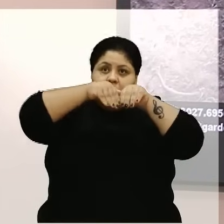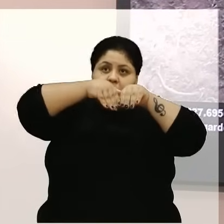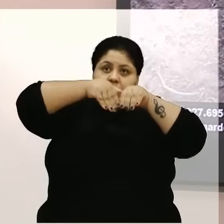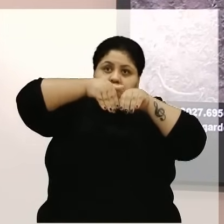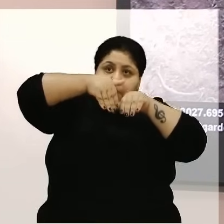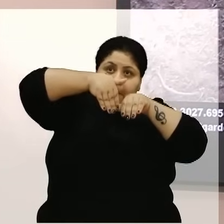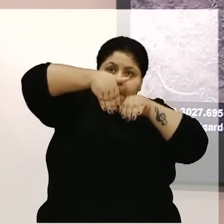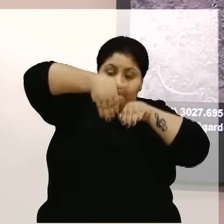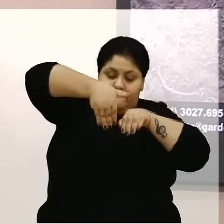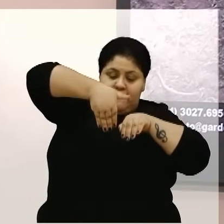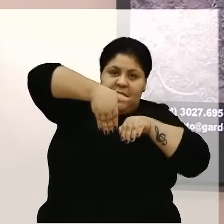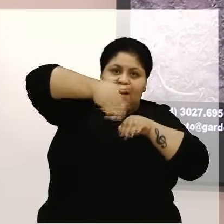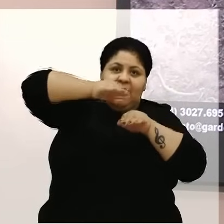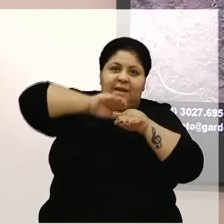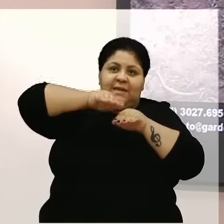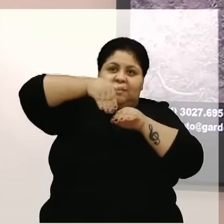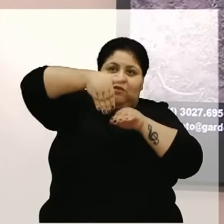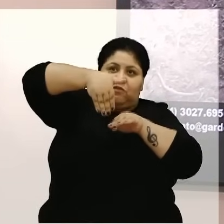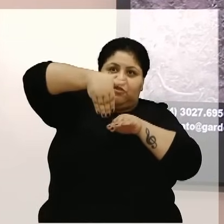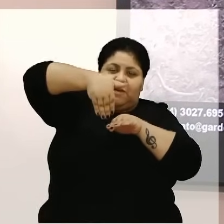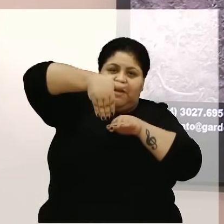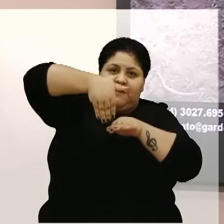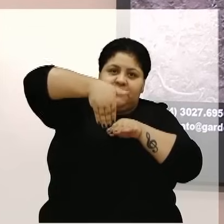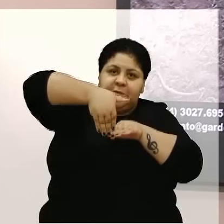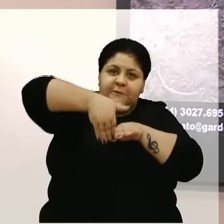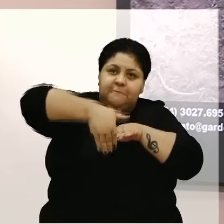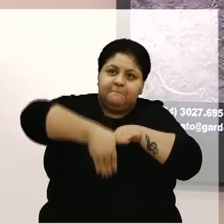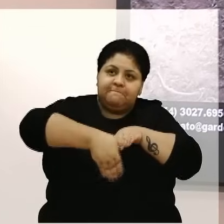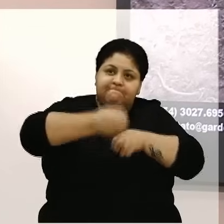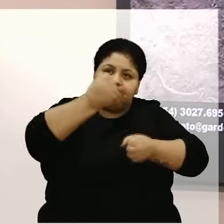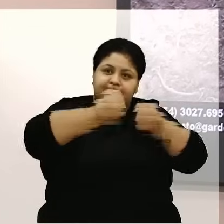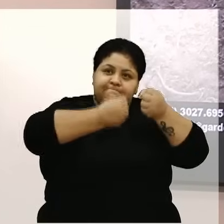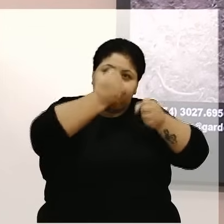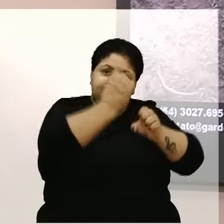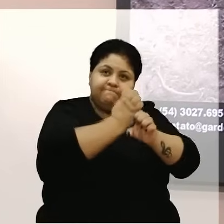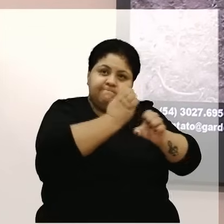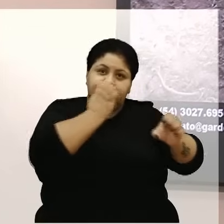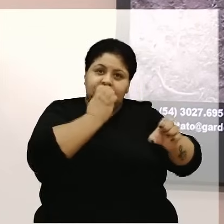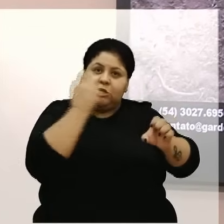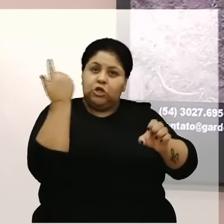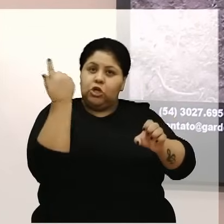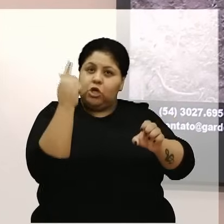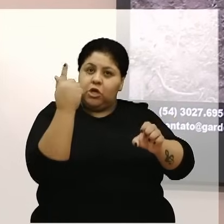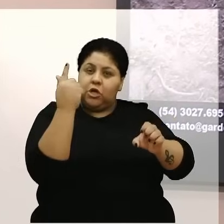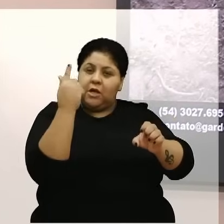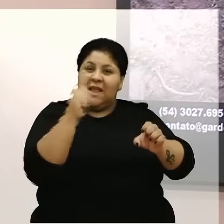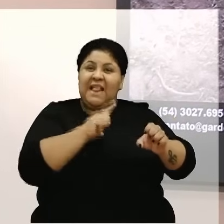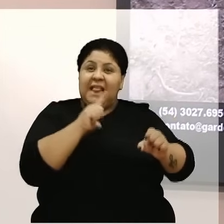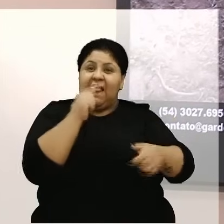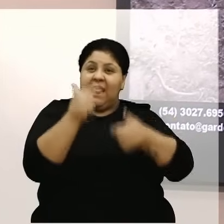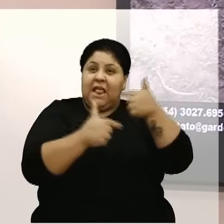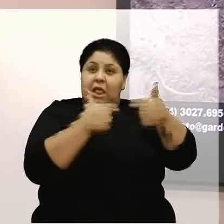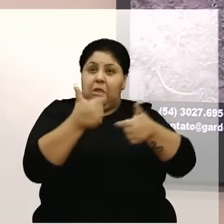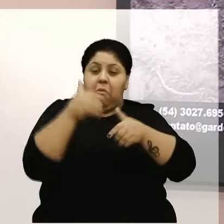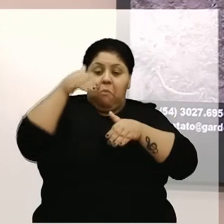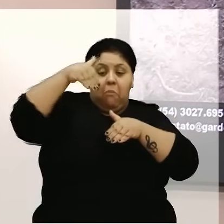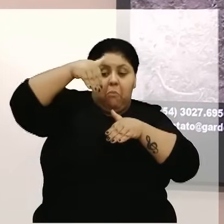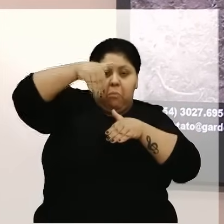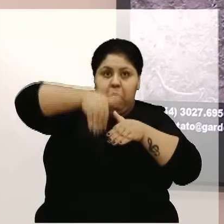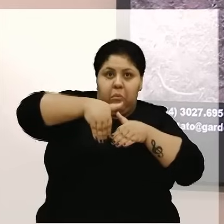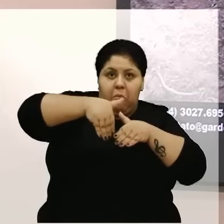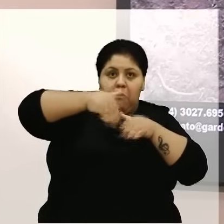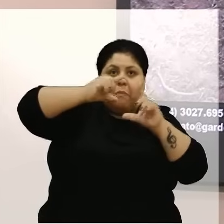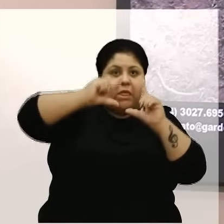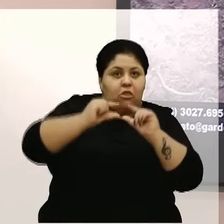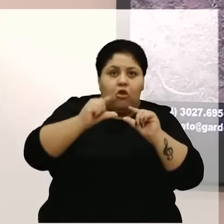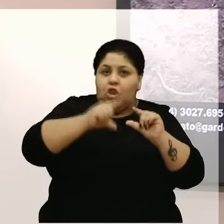que, se a gente for trabalhar com os dados que os nossos engenheiros geólogos colocaram, a gente teria que trabalhar numa inclinação muito menor. Então,